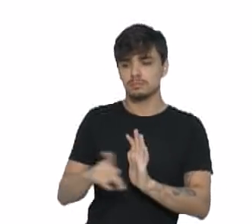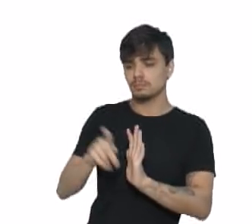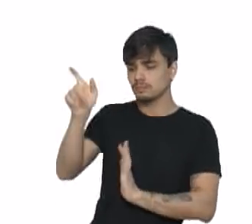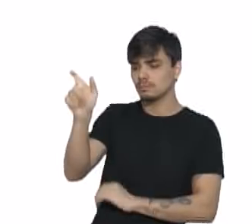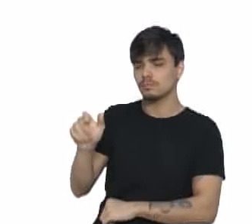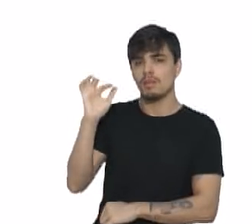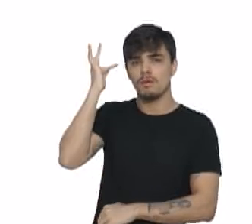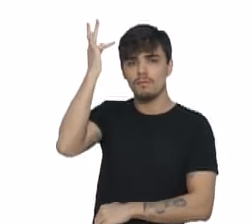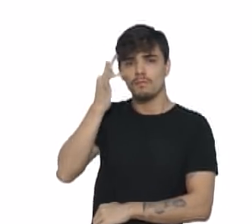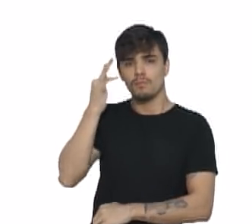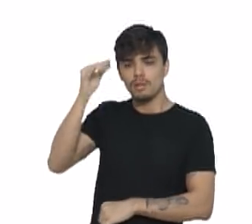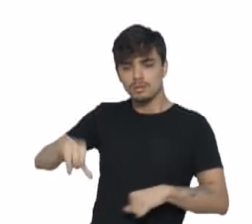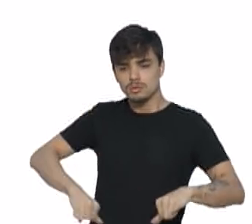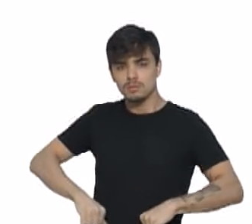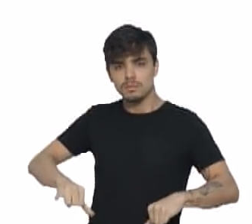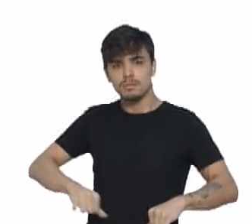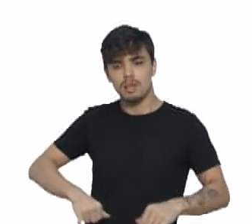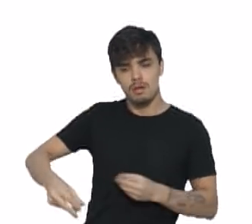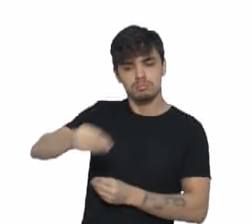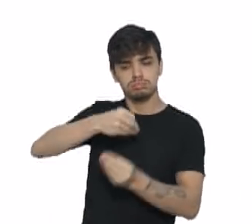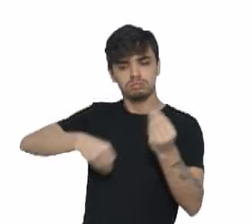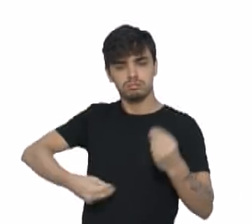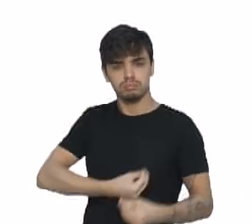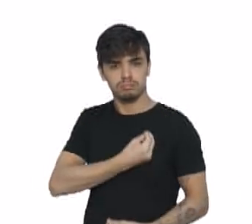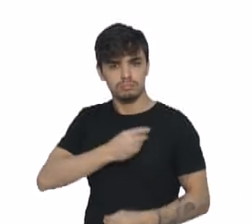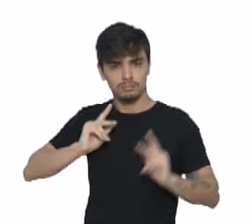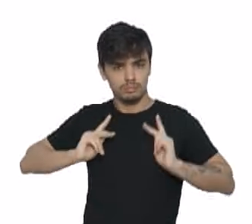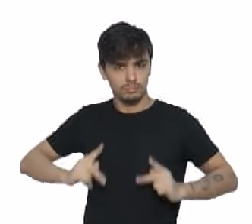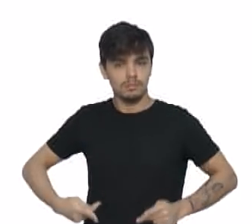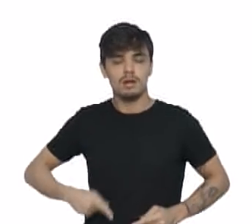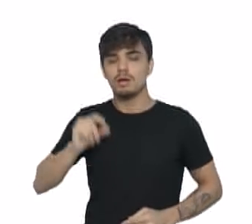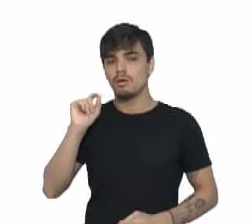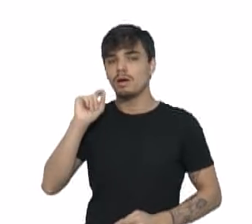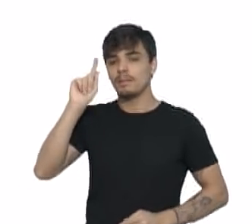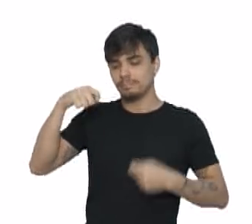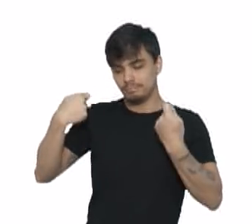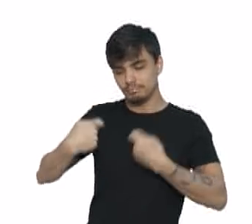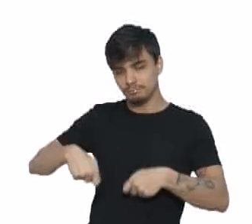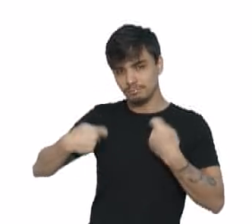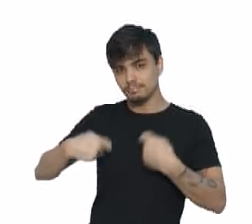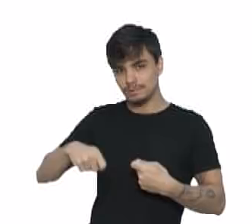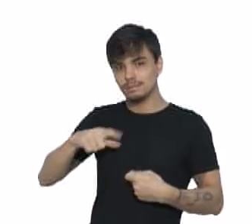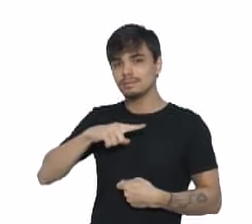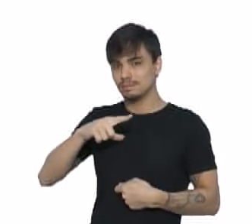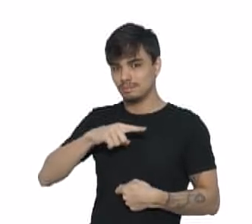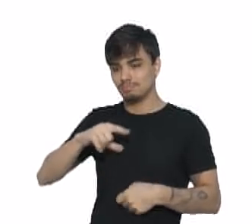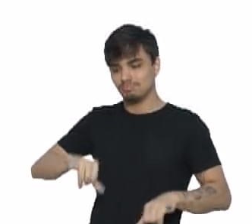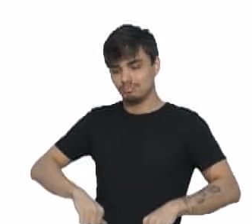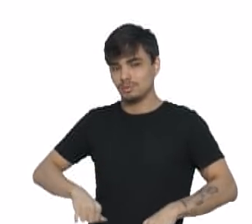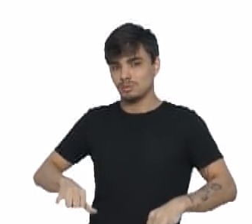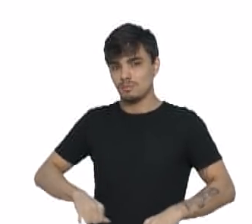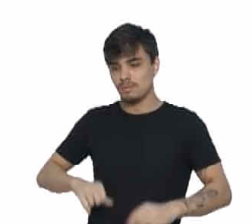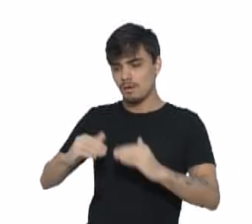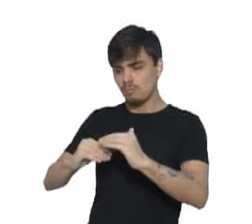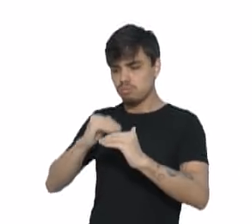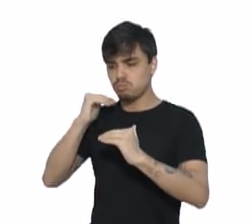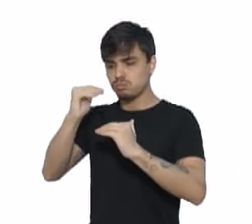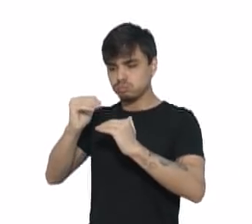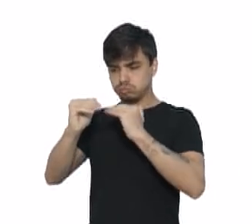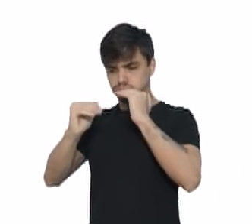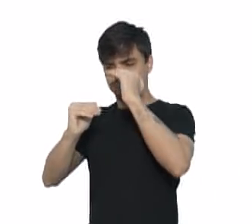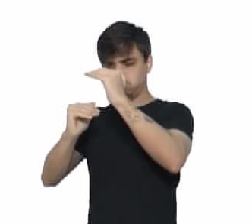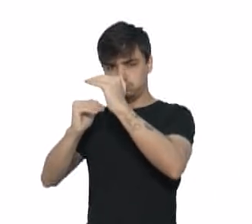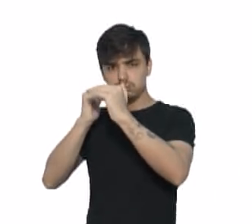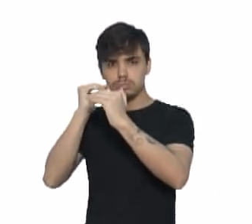o sofrimento faz parte da vida humana e que é necessário passar por ele para que possa o indivíduo